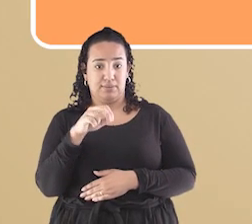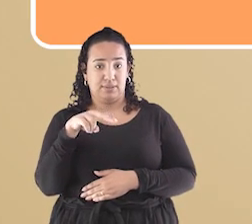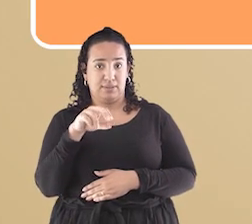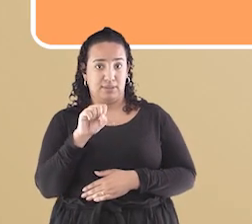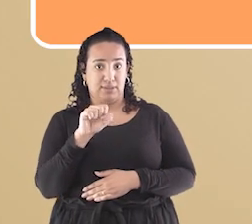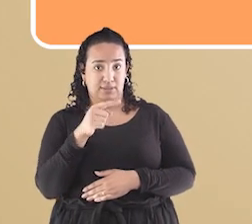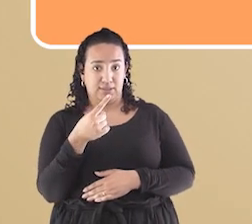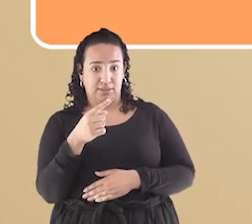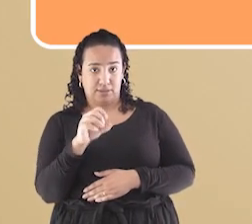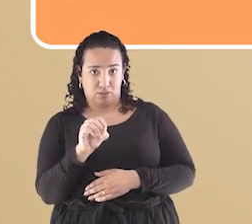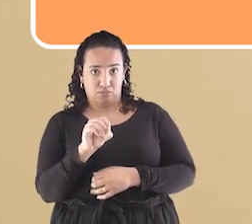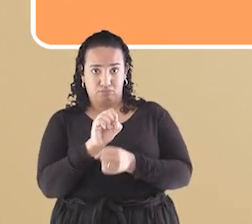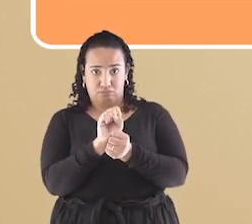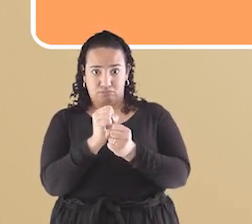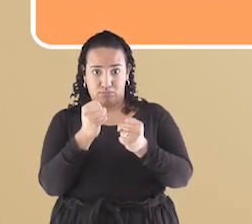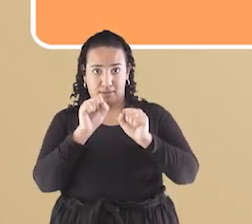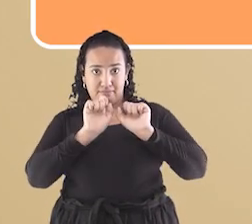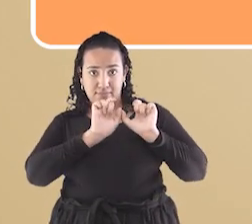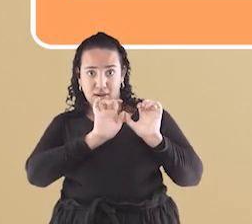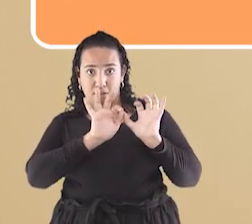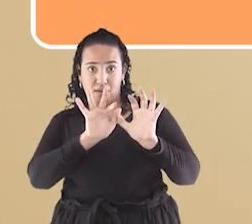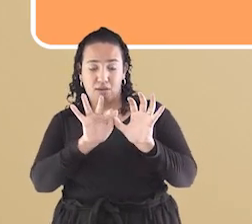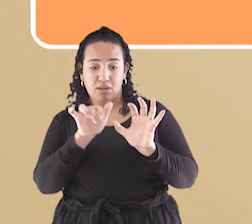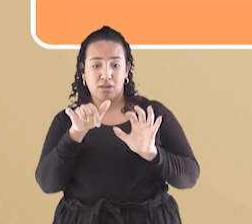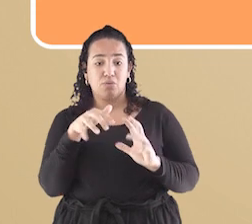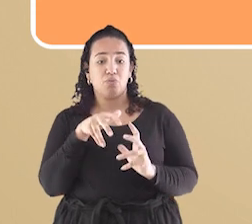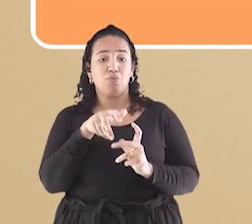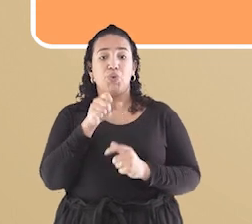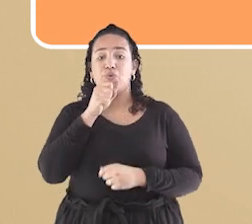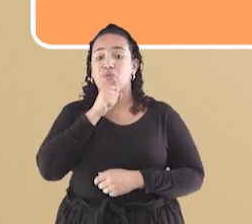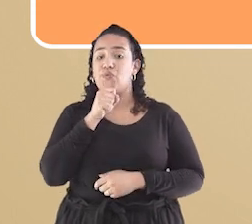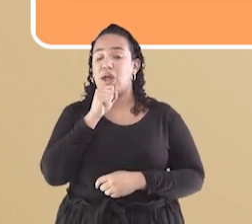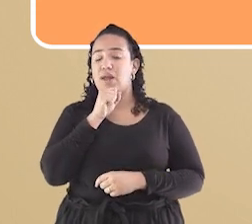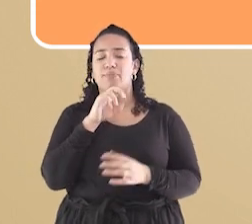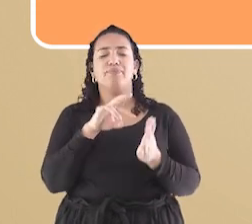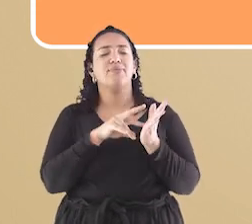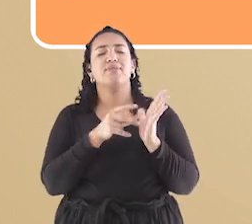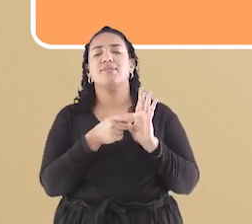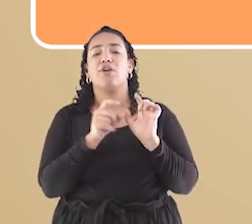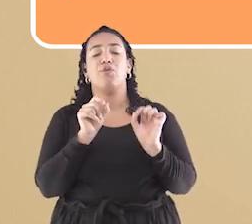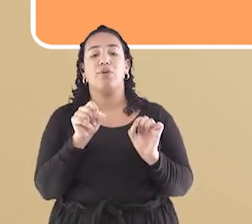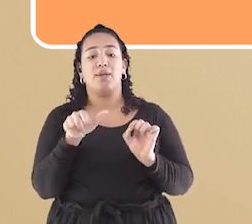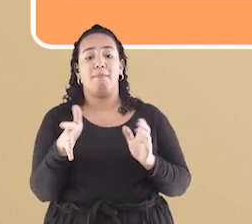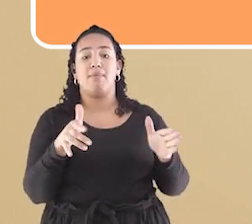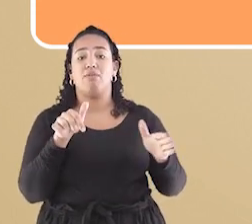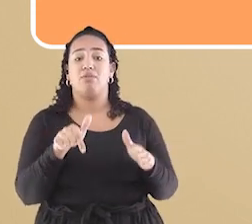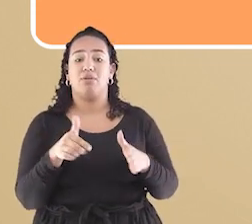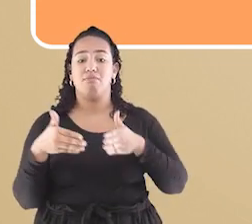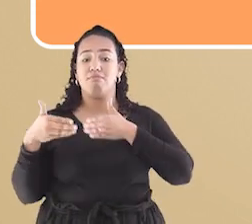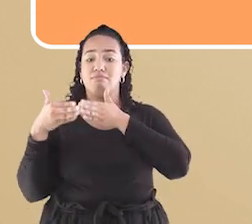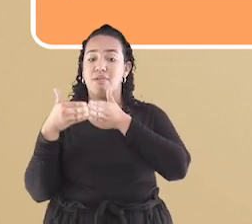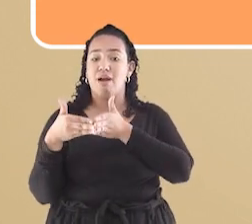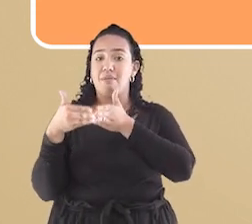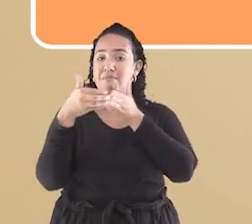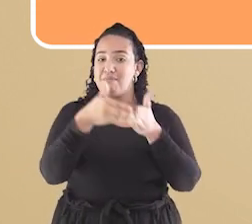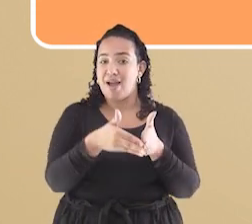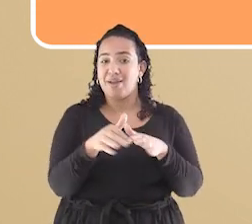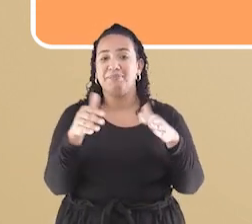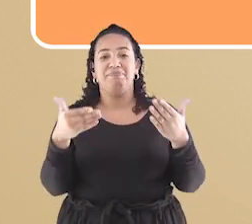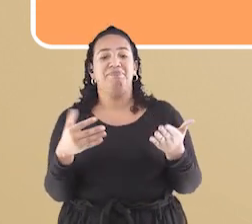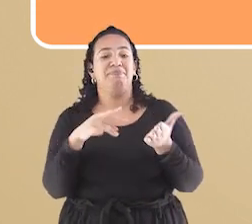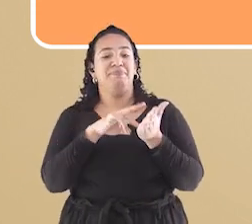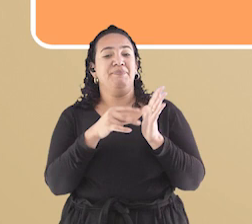como o continente europeu era conhecido na época das expansões marítimas. Logo, a expansão do Velho Mundo nada mais é do que o